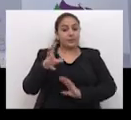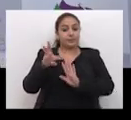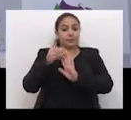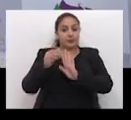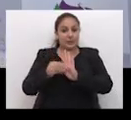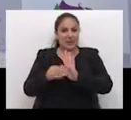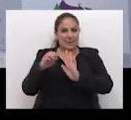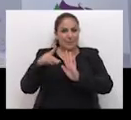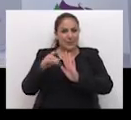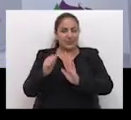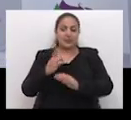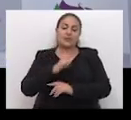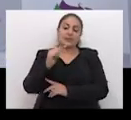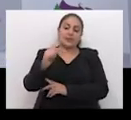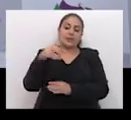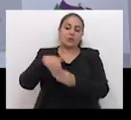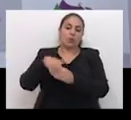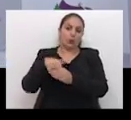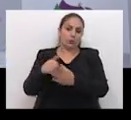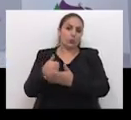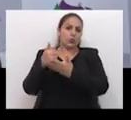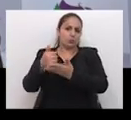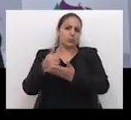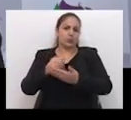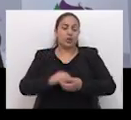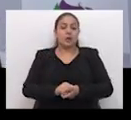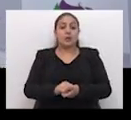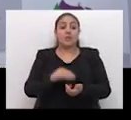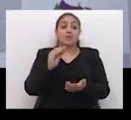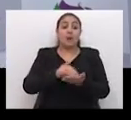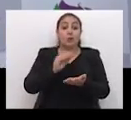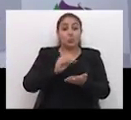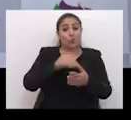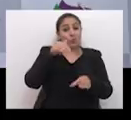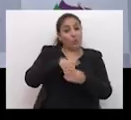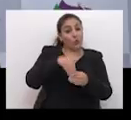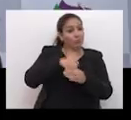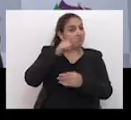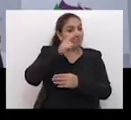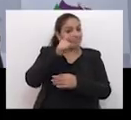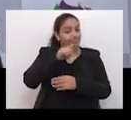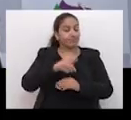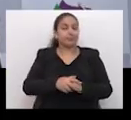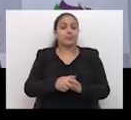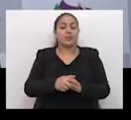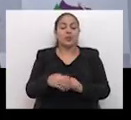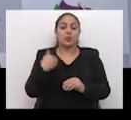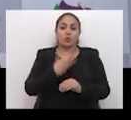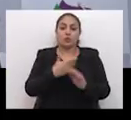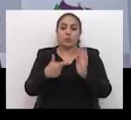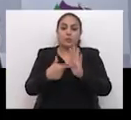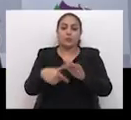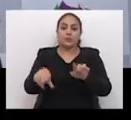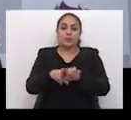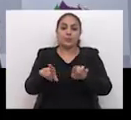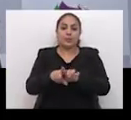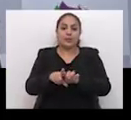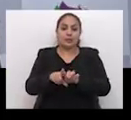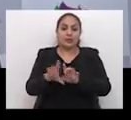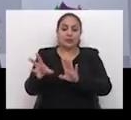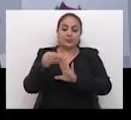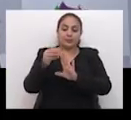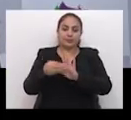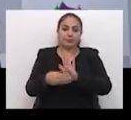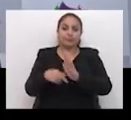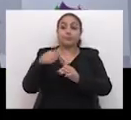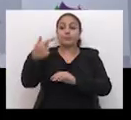Essa emenda ela teve 7 votos favoráveis, não foi o número mínimo suficiente. Assim como nós também apresentamos uma